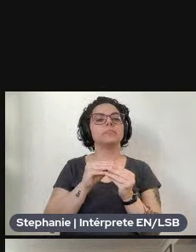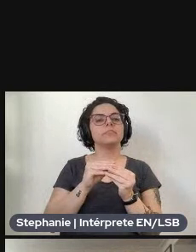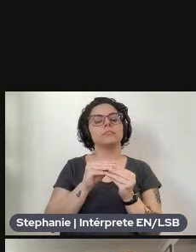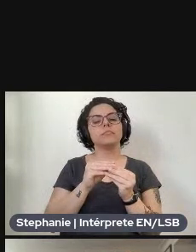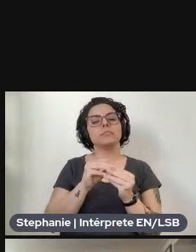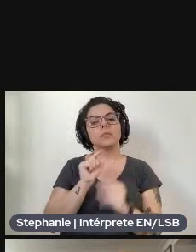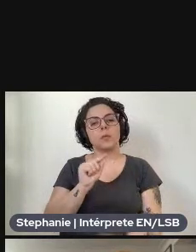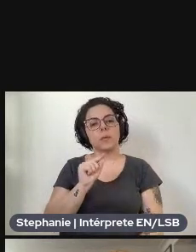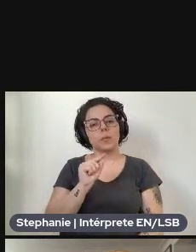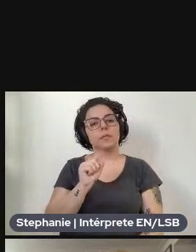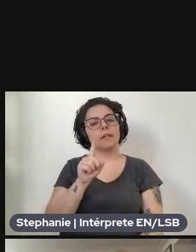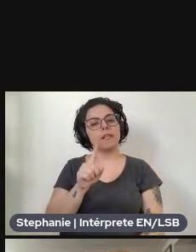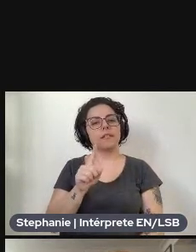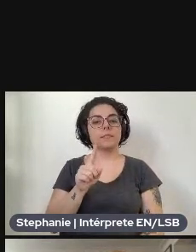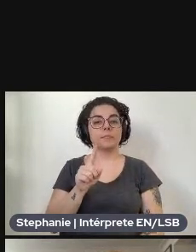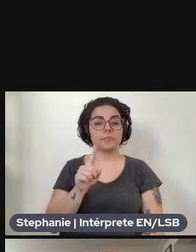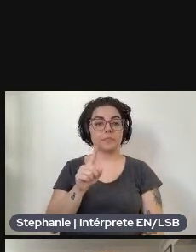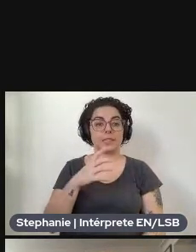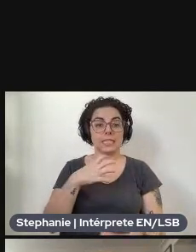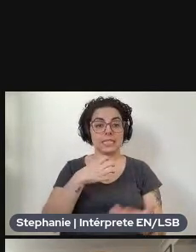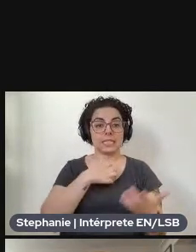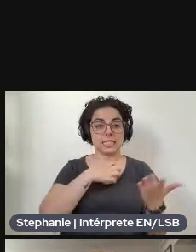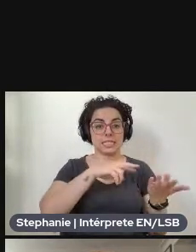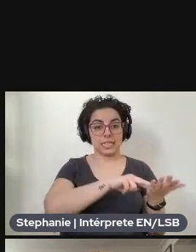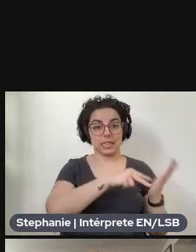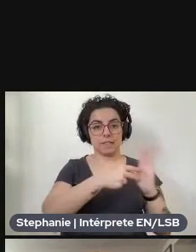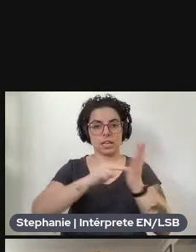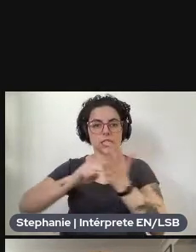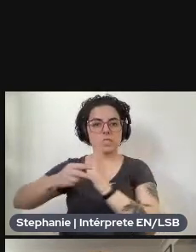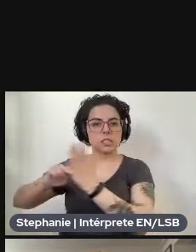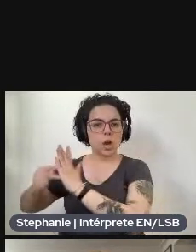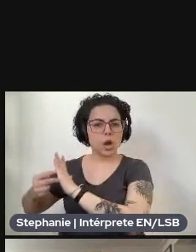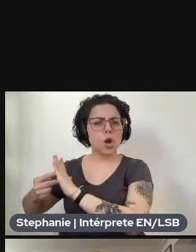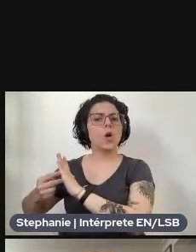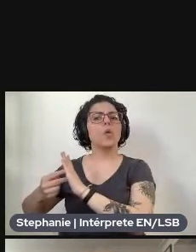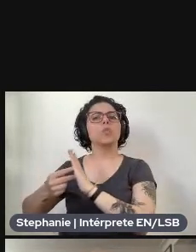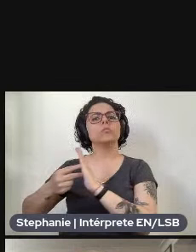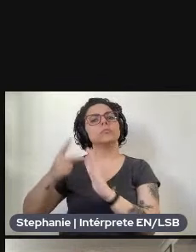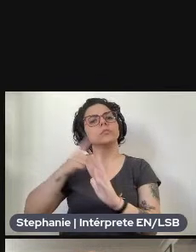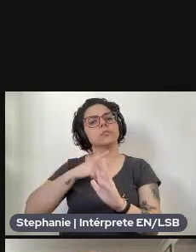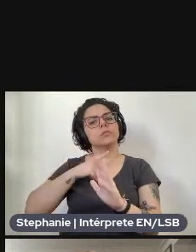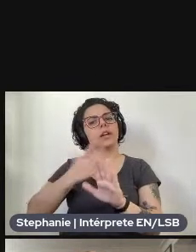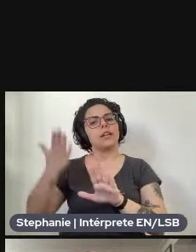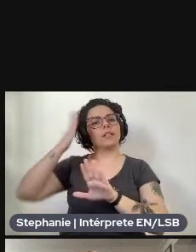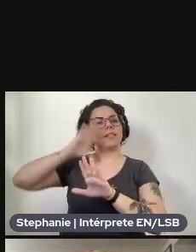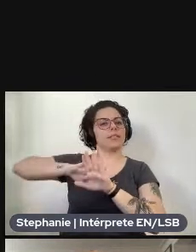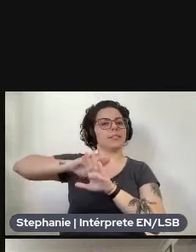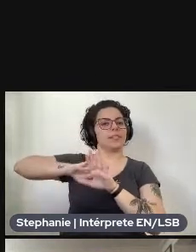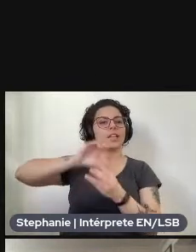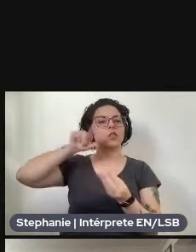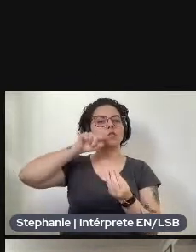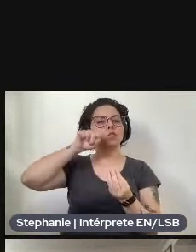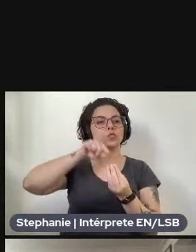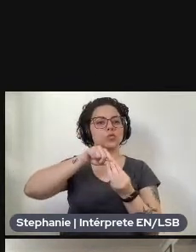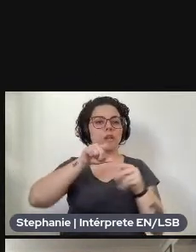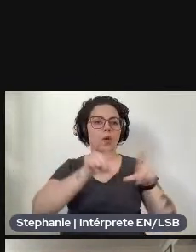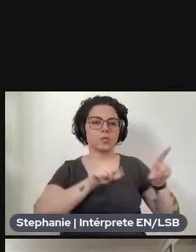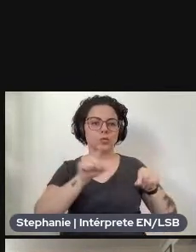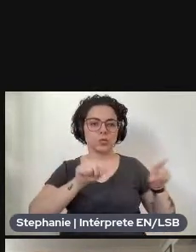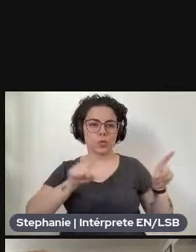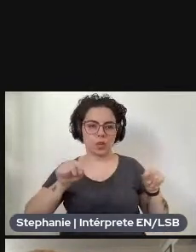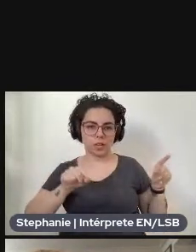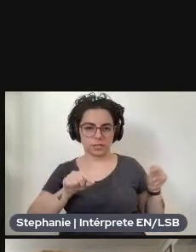extrair é a significação resulta de escolhas funcionais. Portanto, a